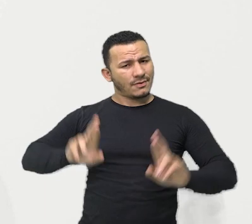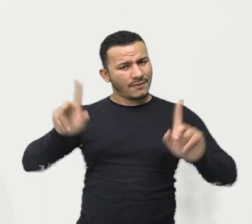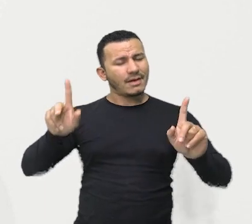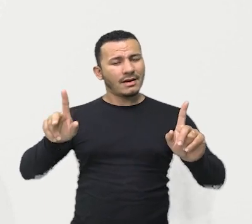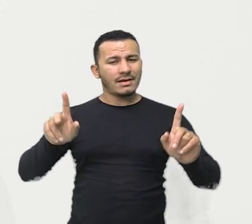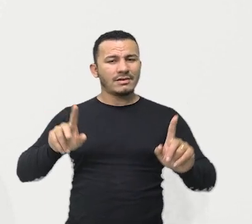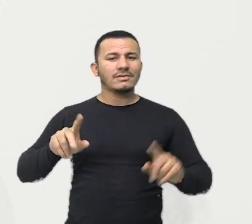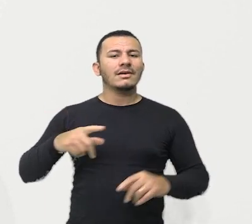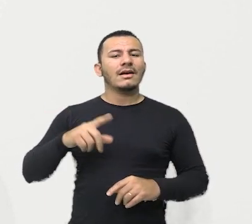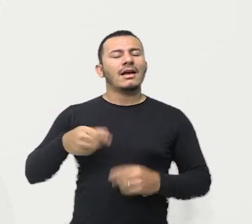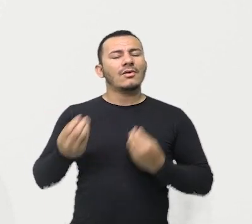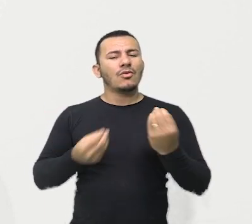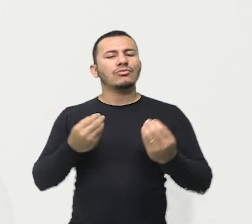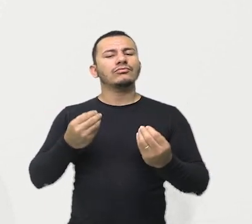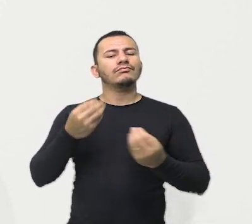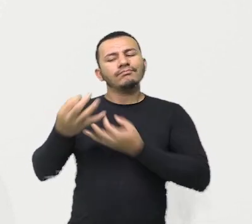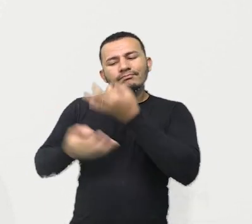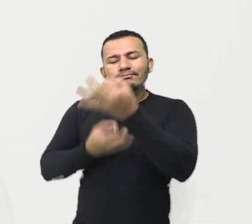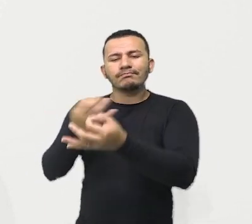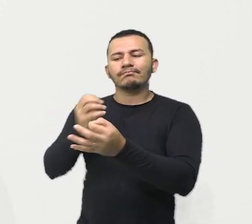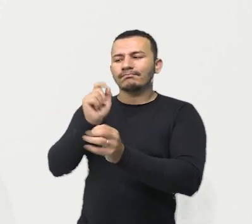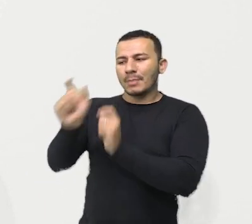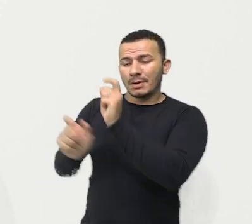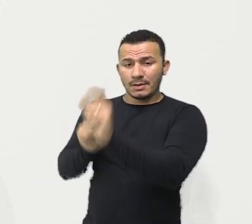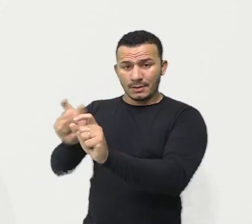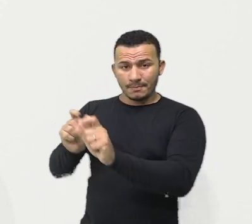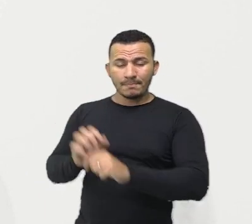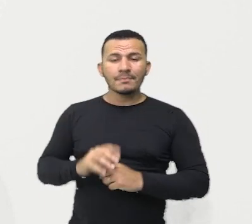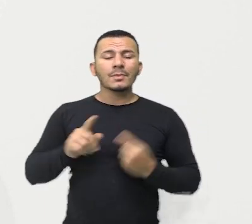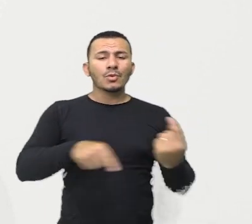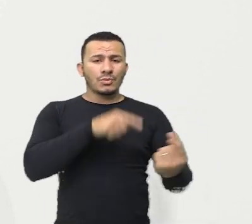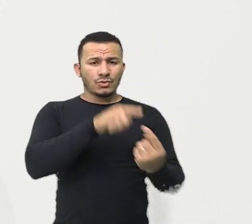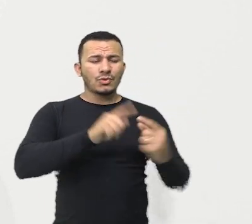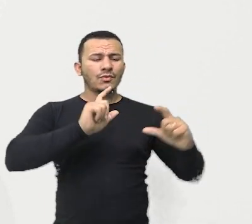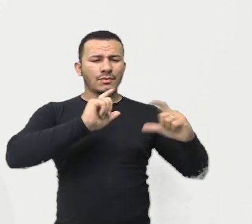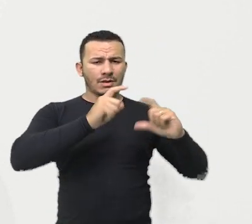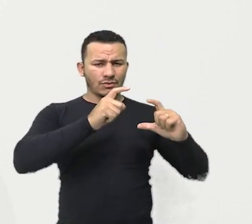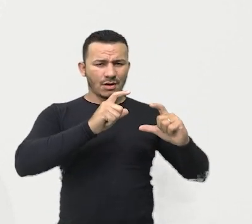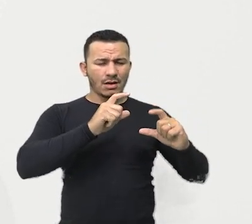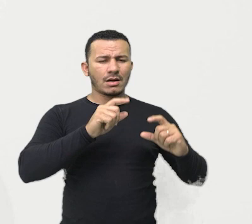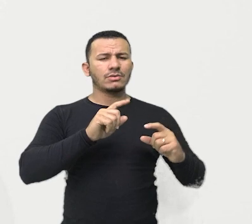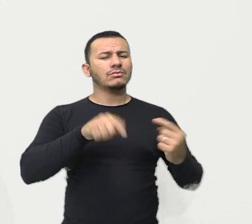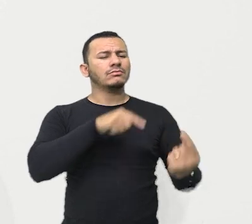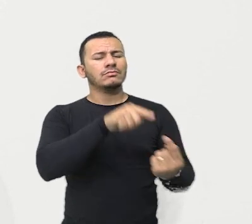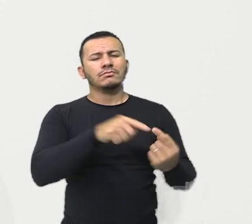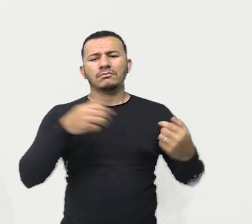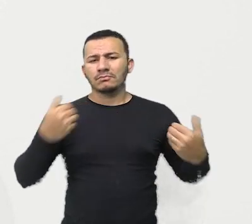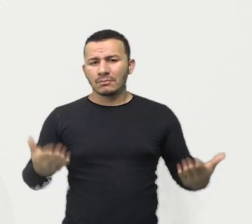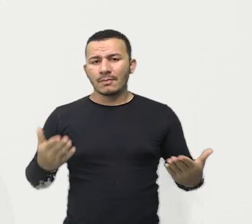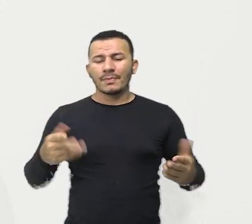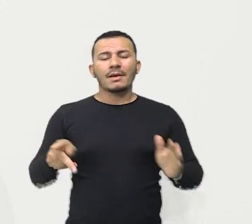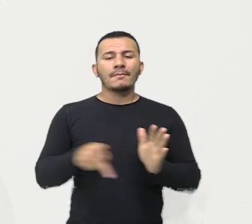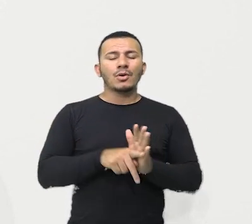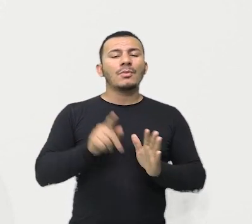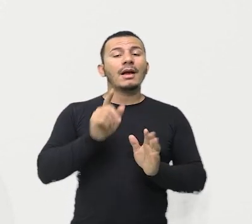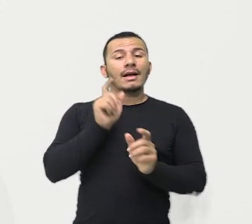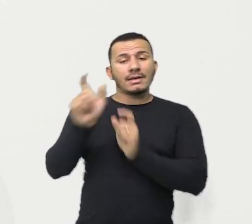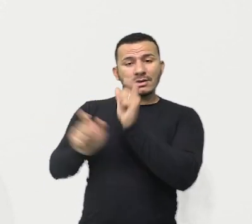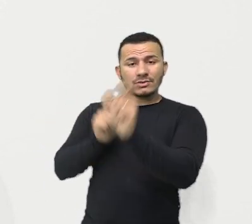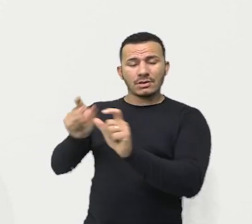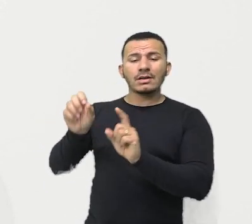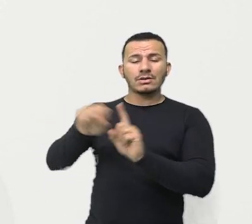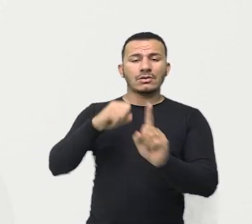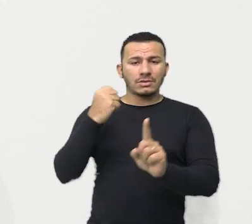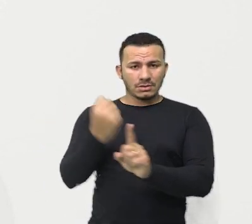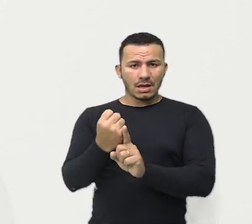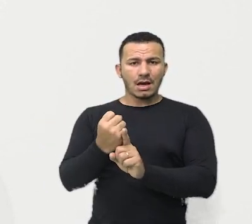diferente, o humor para fazer uma crítica. E o objetivo dessa charge seria justamente o de fazer uma crítica